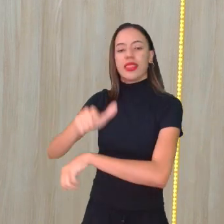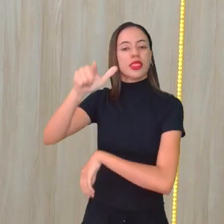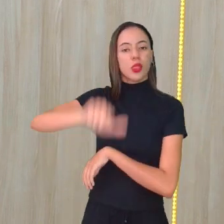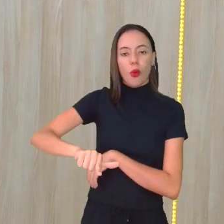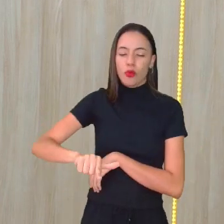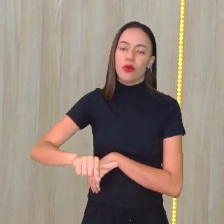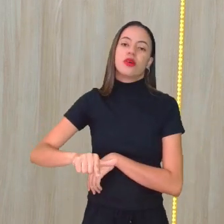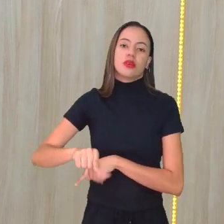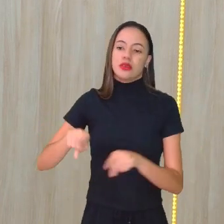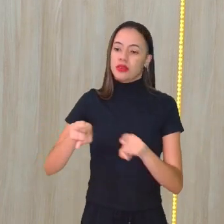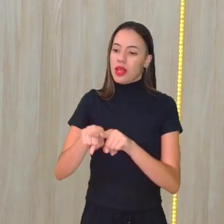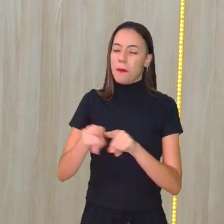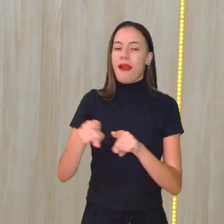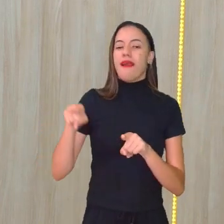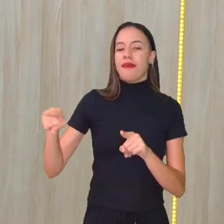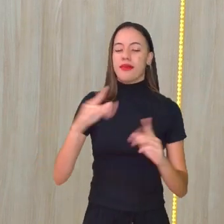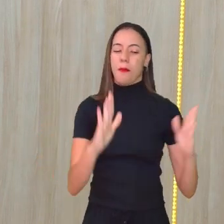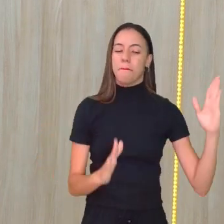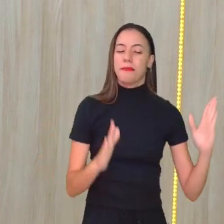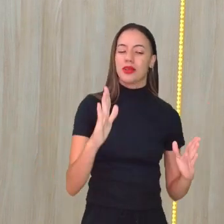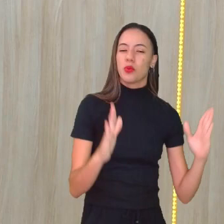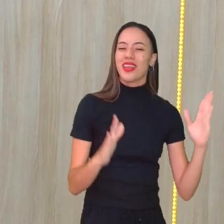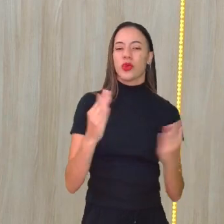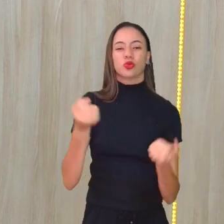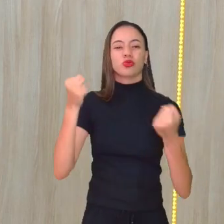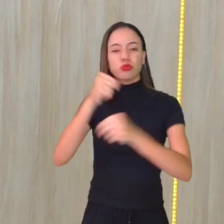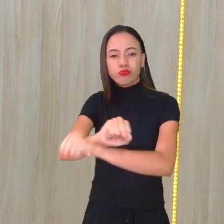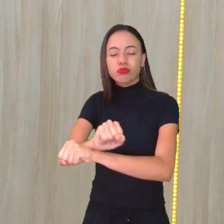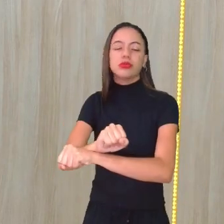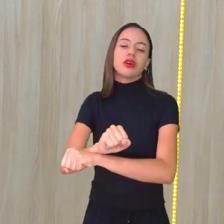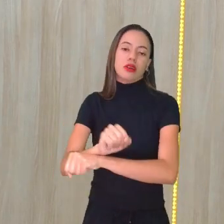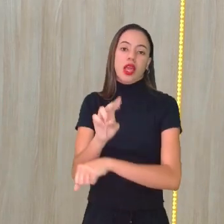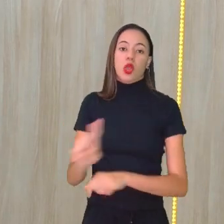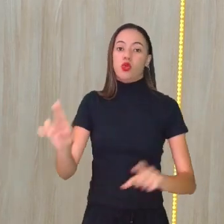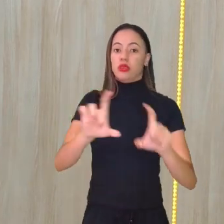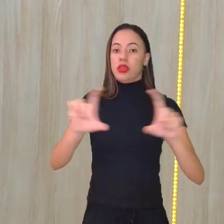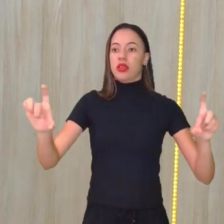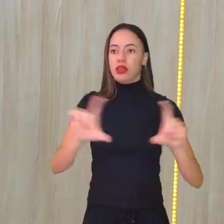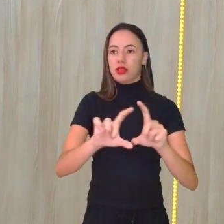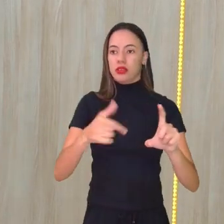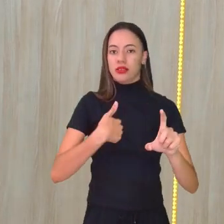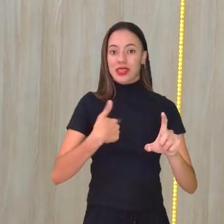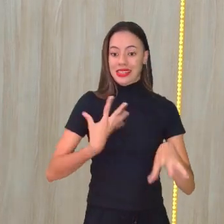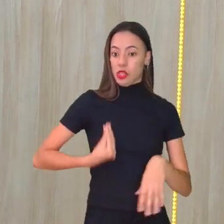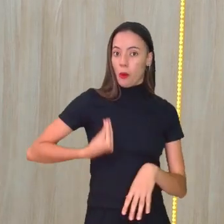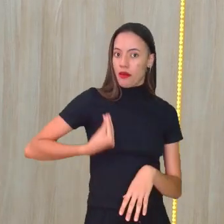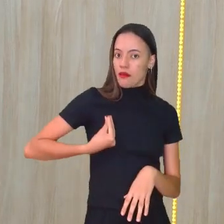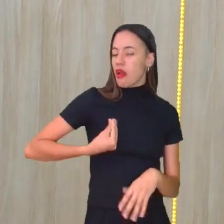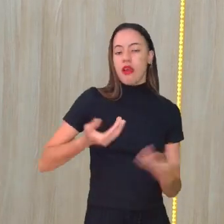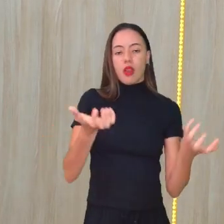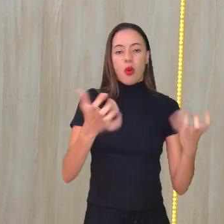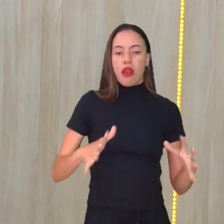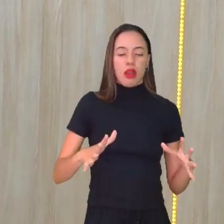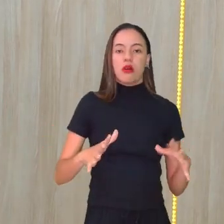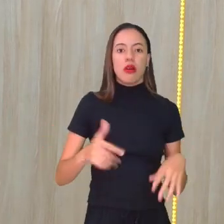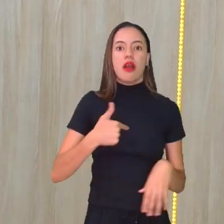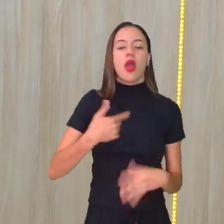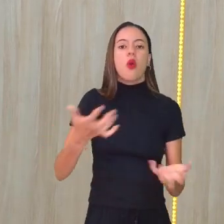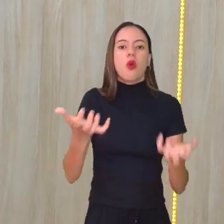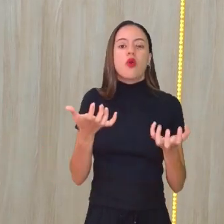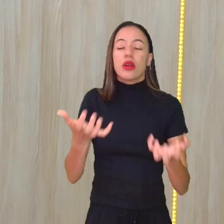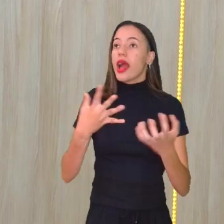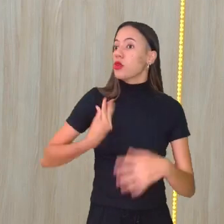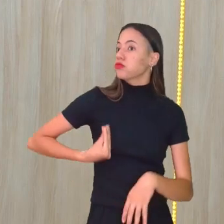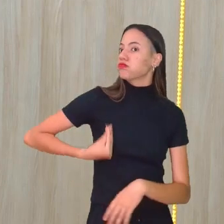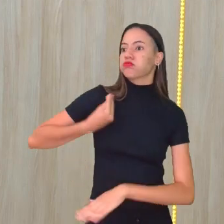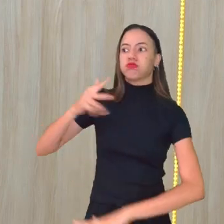passa ali esse período. Então ele usa a seguinte frase: eu não quero sobreviver, eu quero viver. E essa